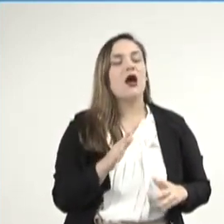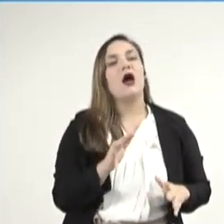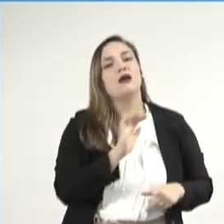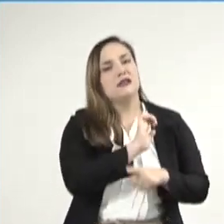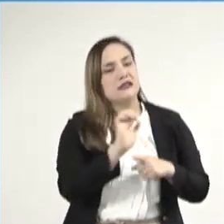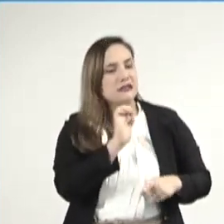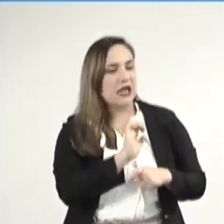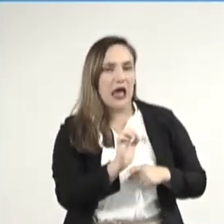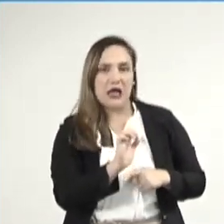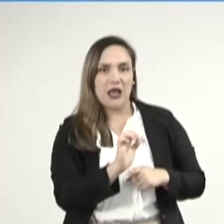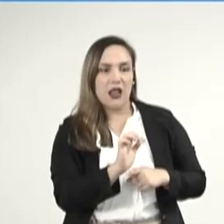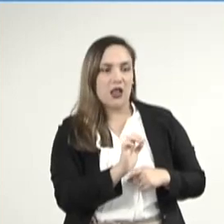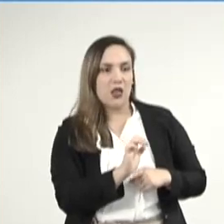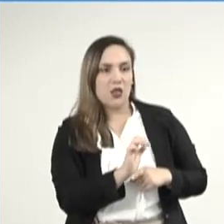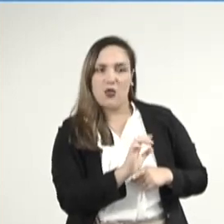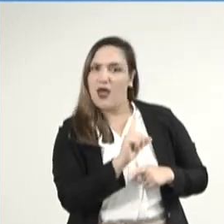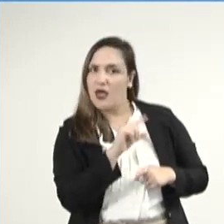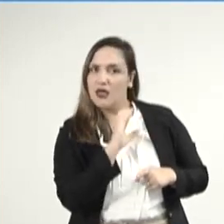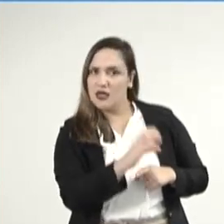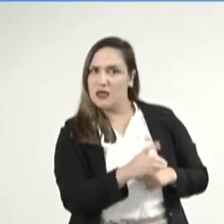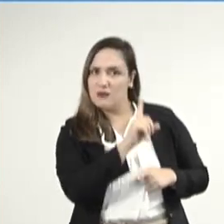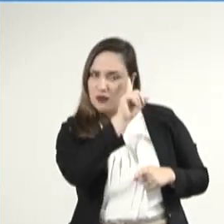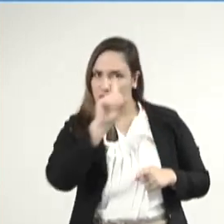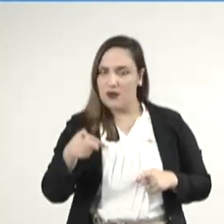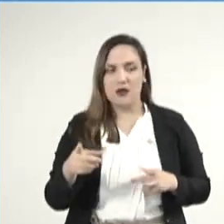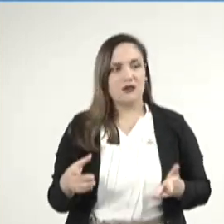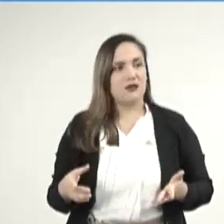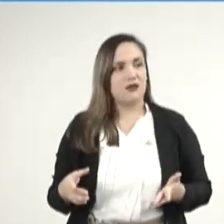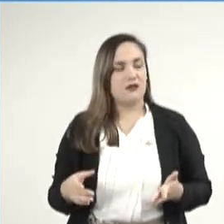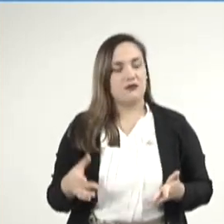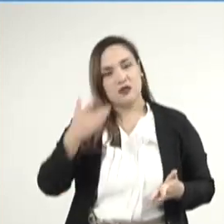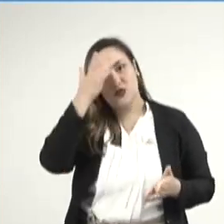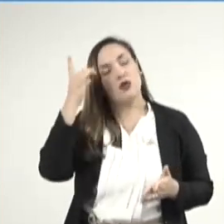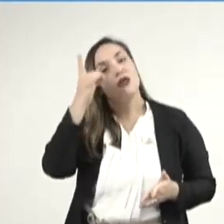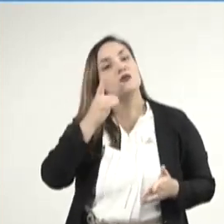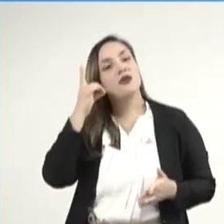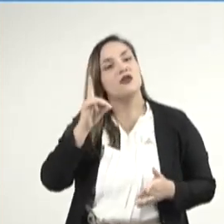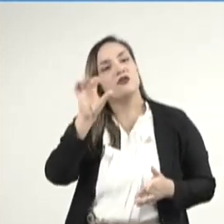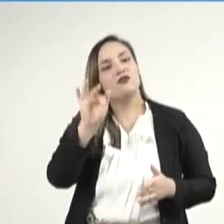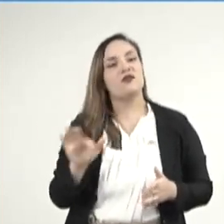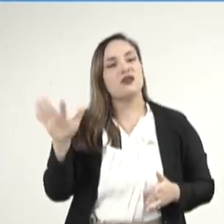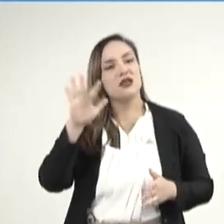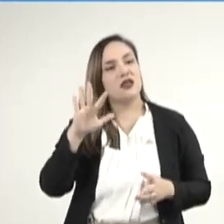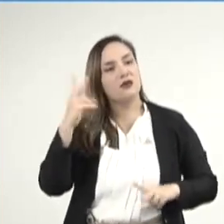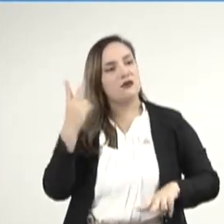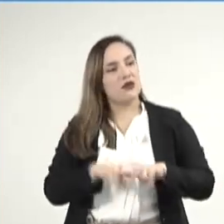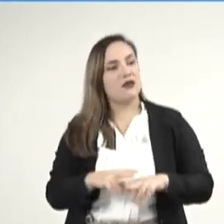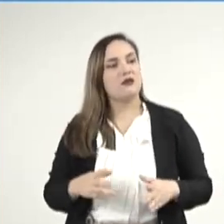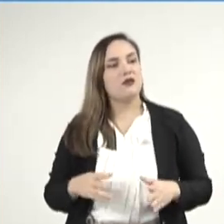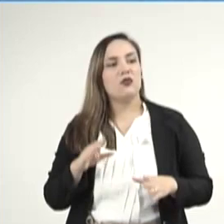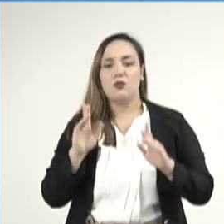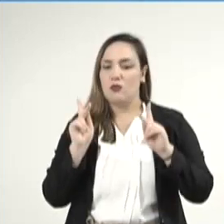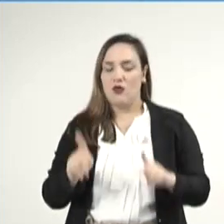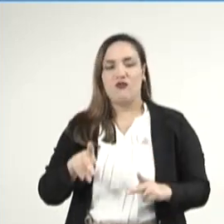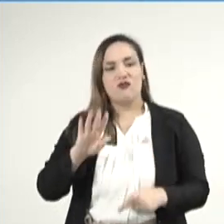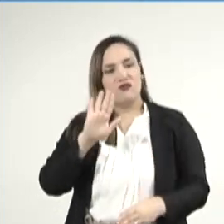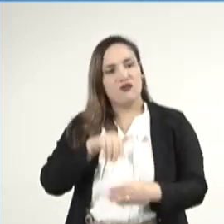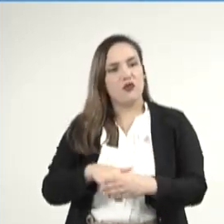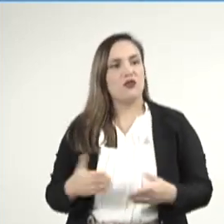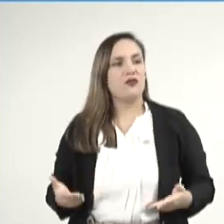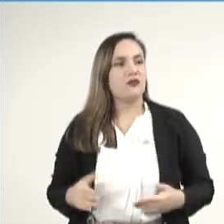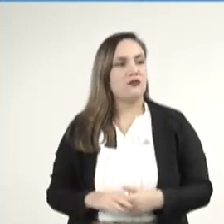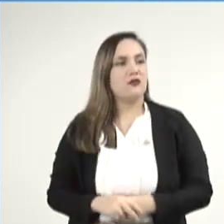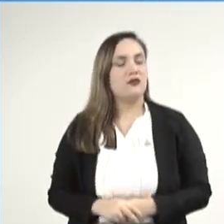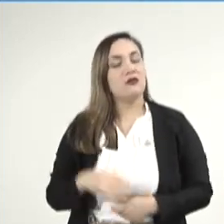Tem pessoas, um dos presos é um deputado federal, eleito pela população, é